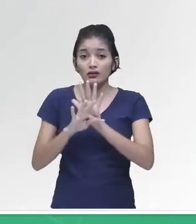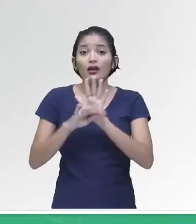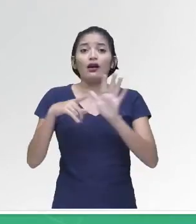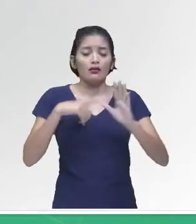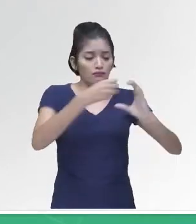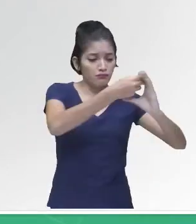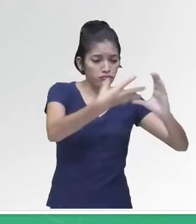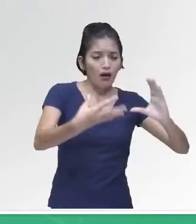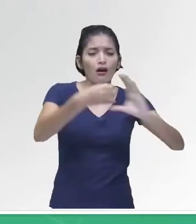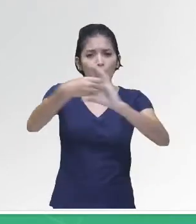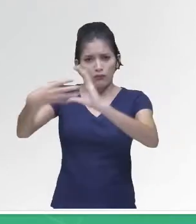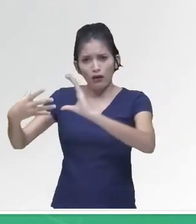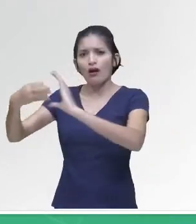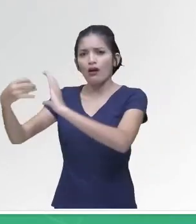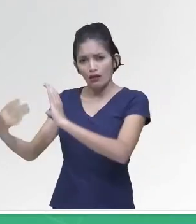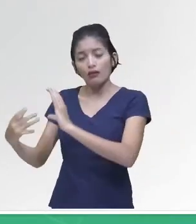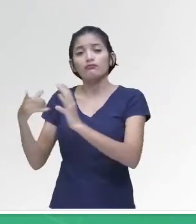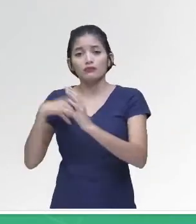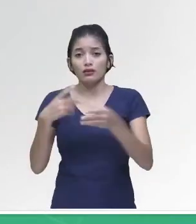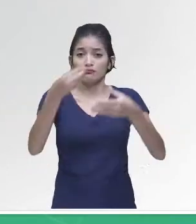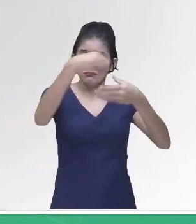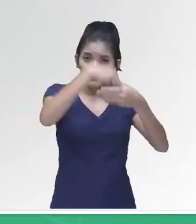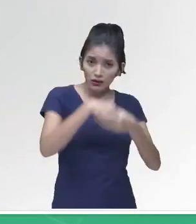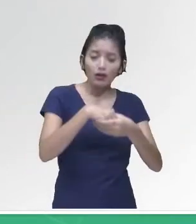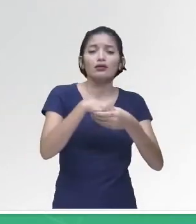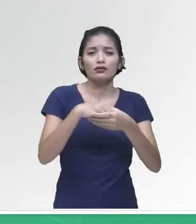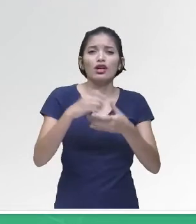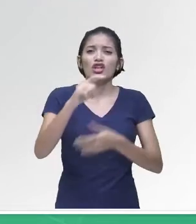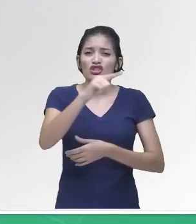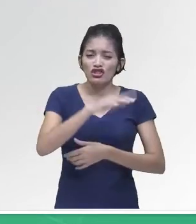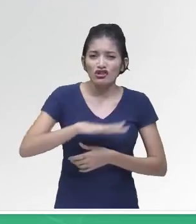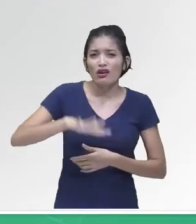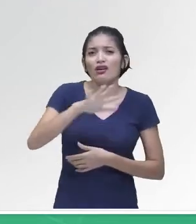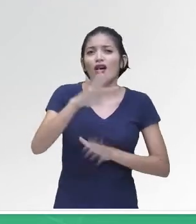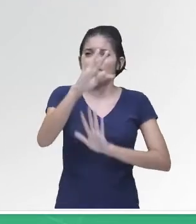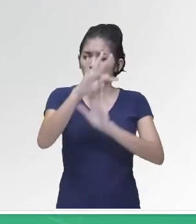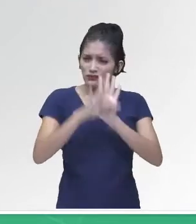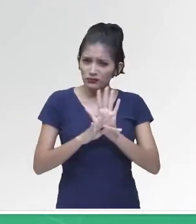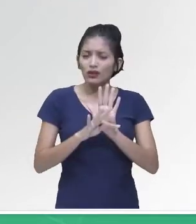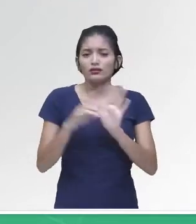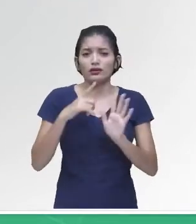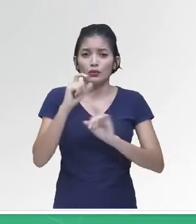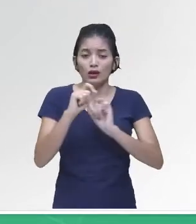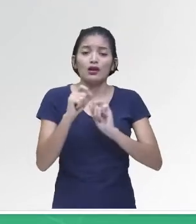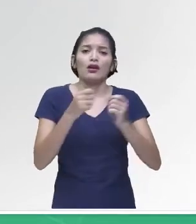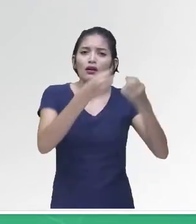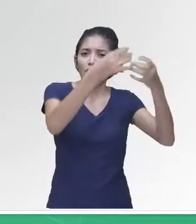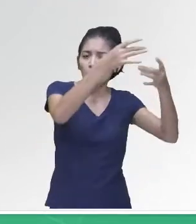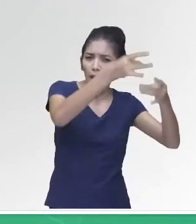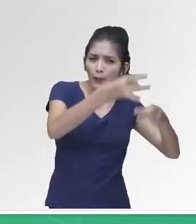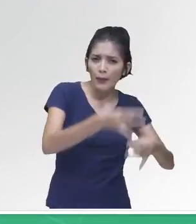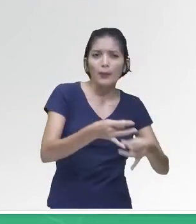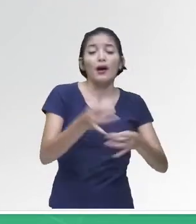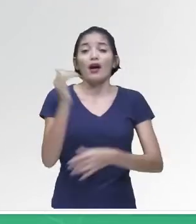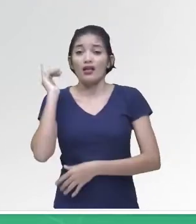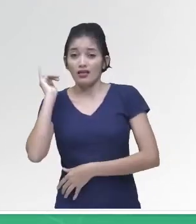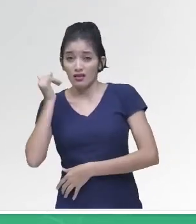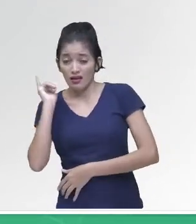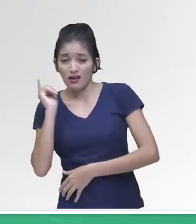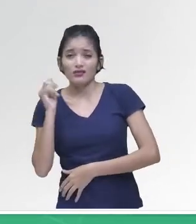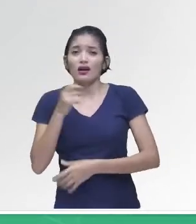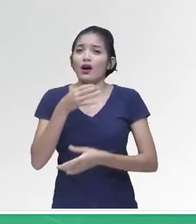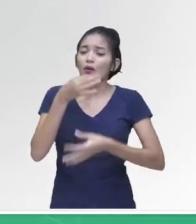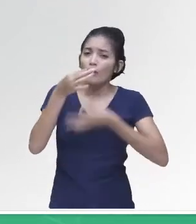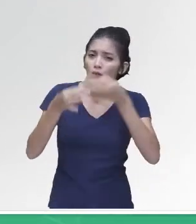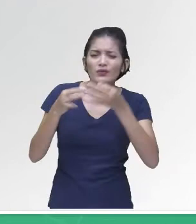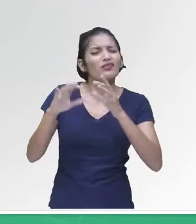características gerais que esses textos podem ter em comum, tá? Então, a gente vai ter descrição, narração, dissertação e assim